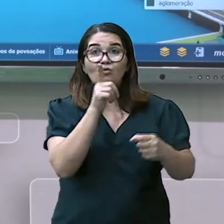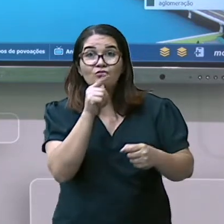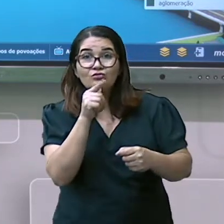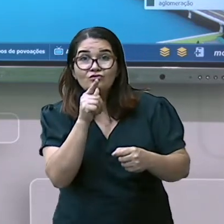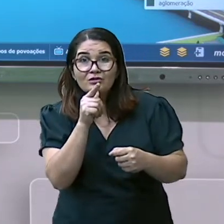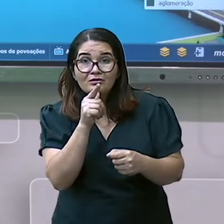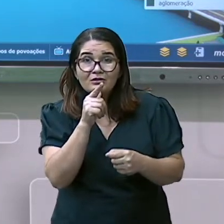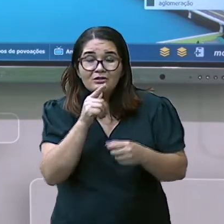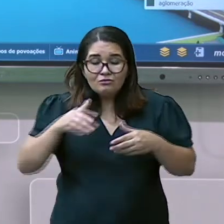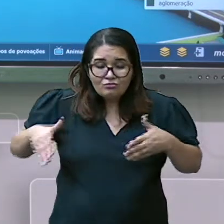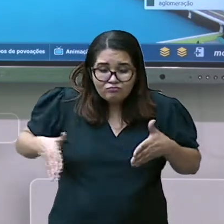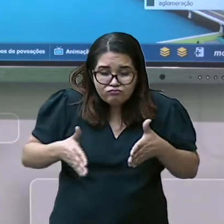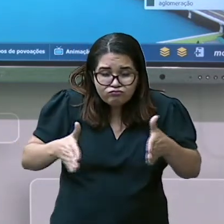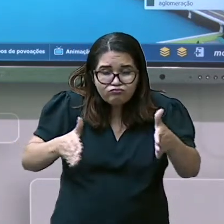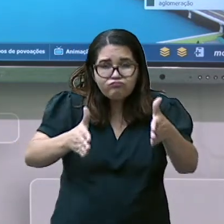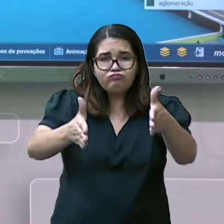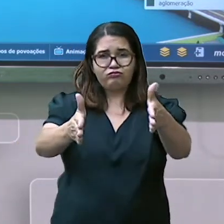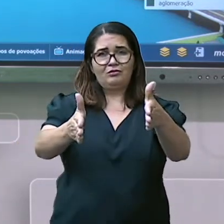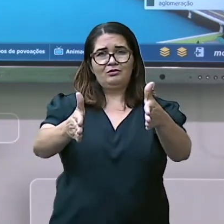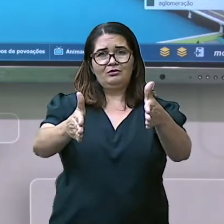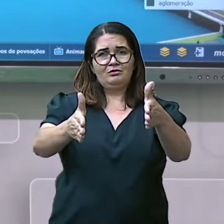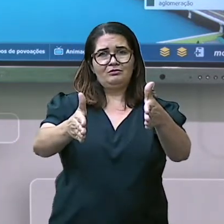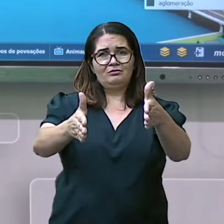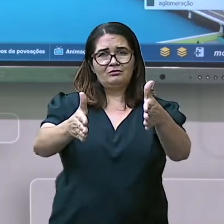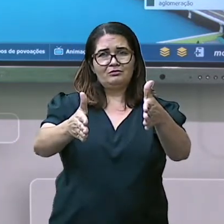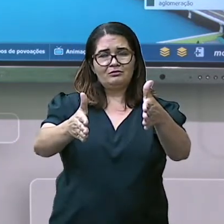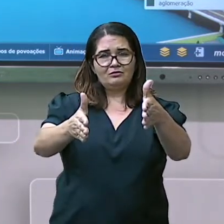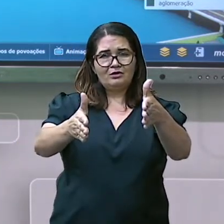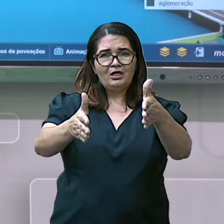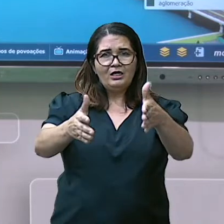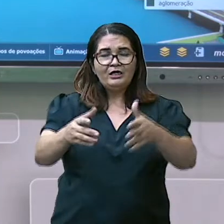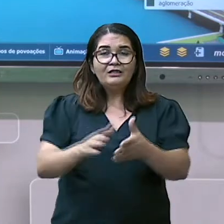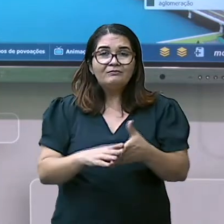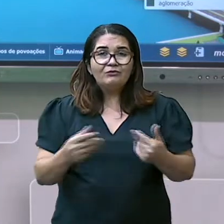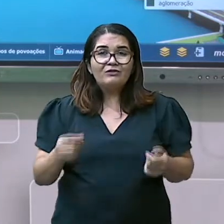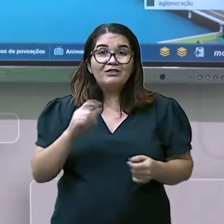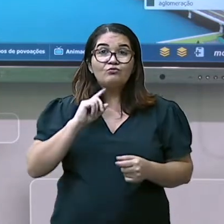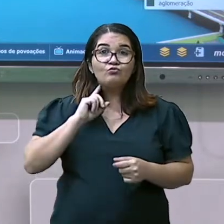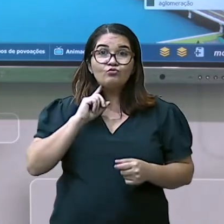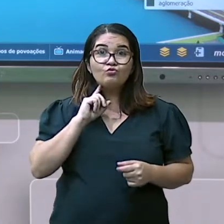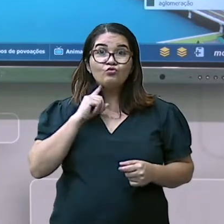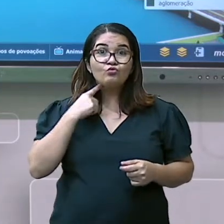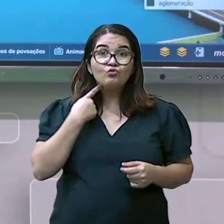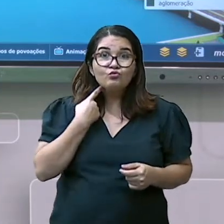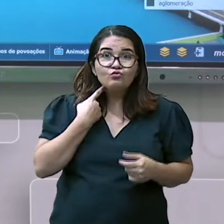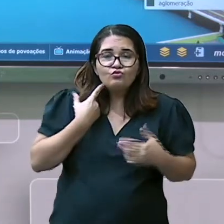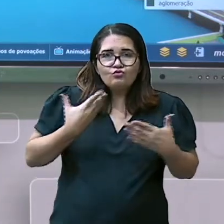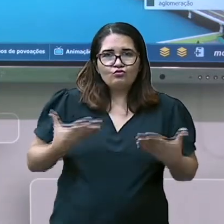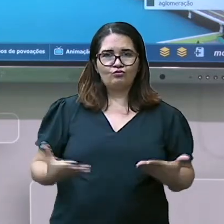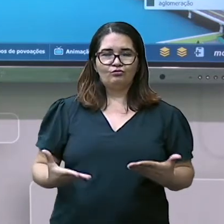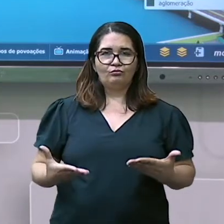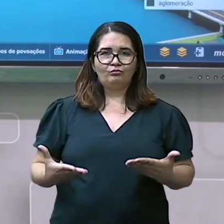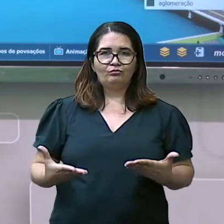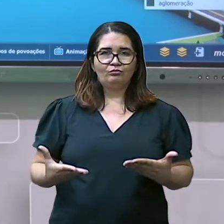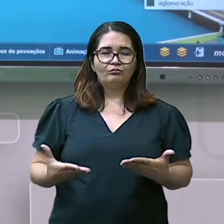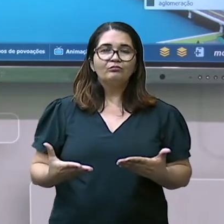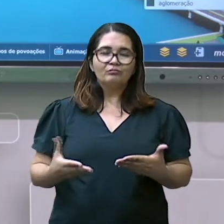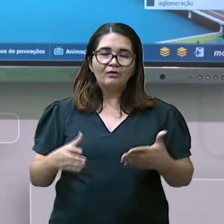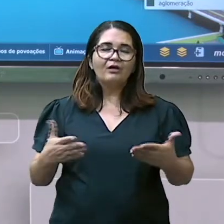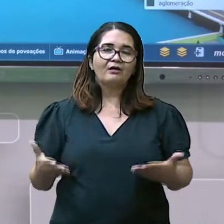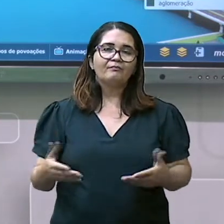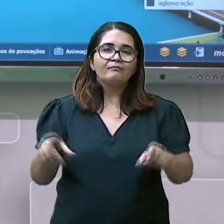A utilização da água dos nossos rios, ou, perdão,